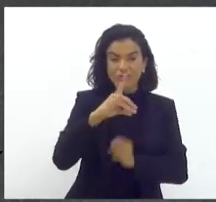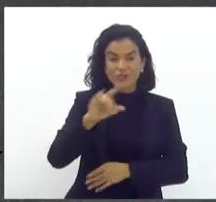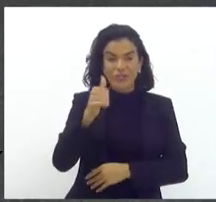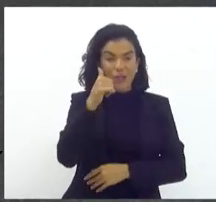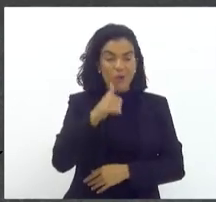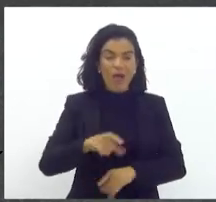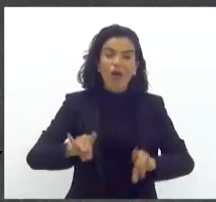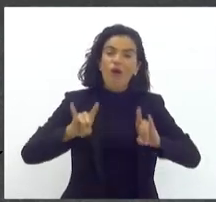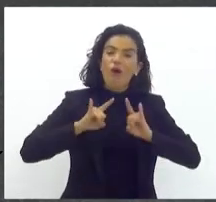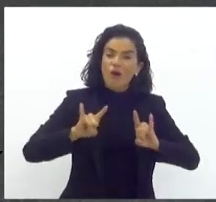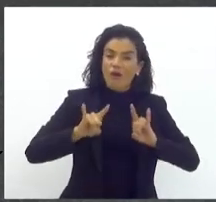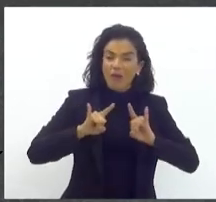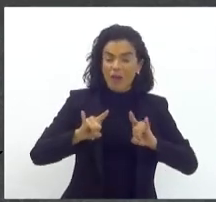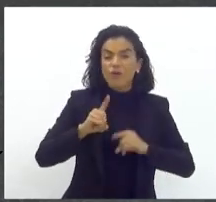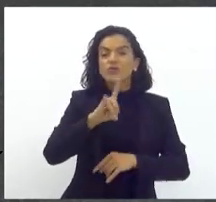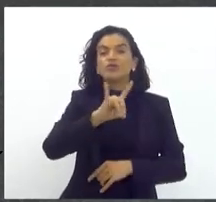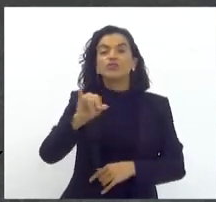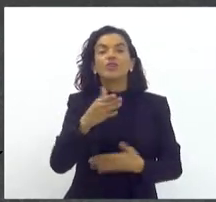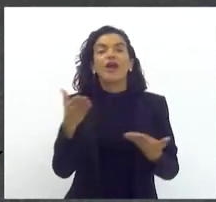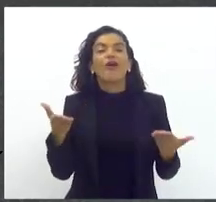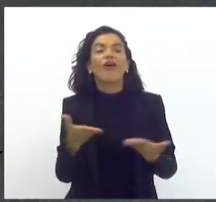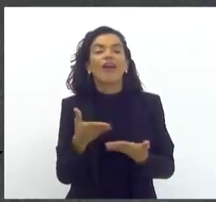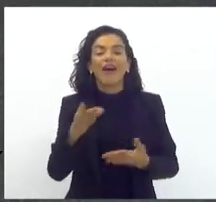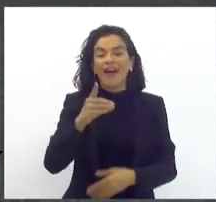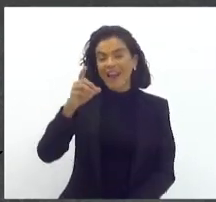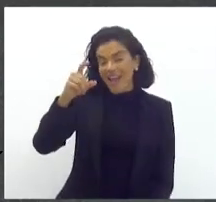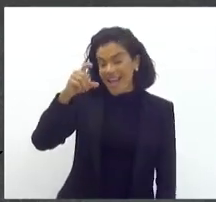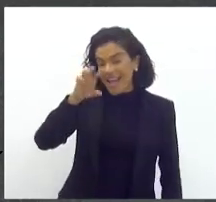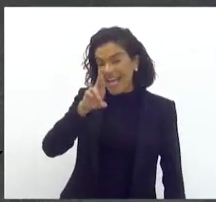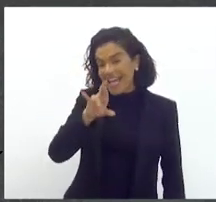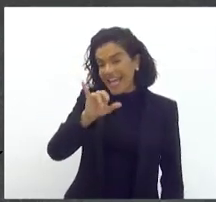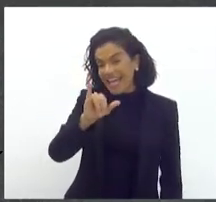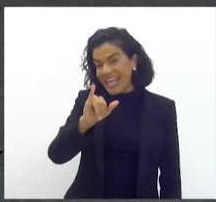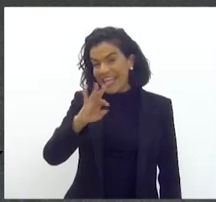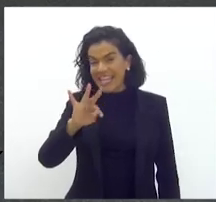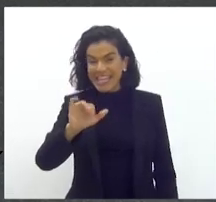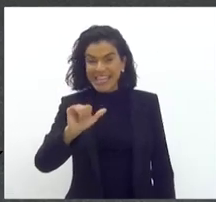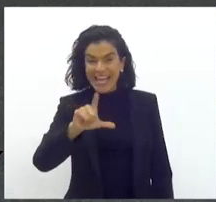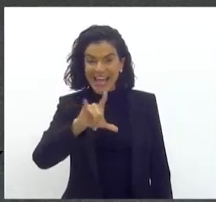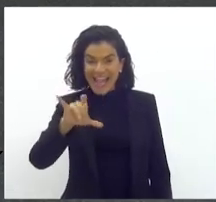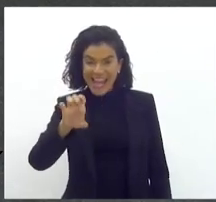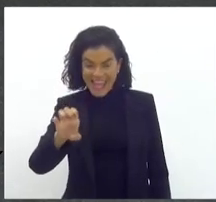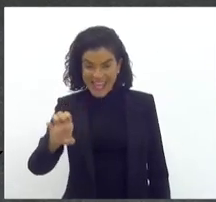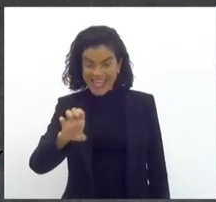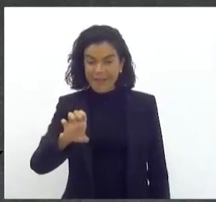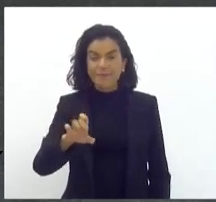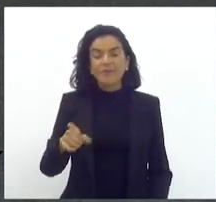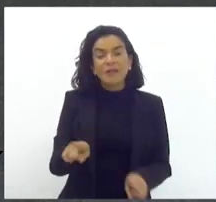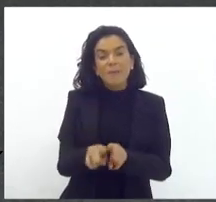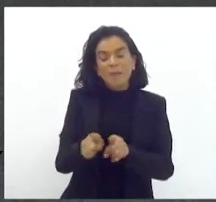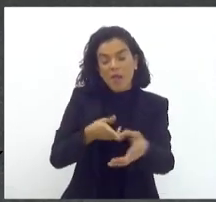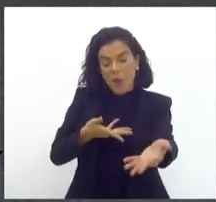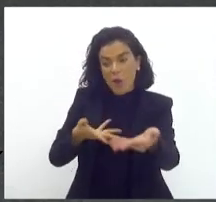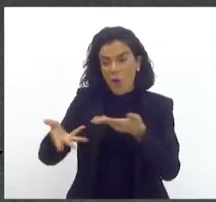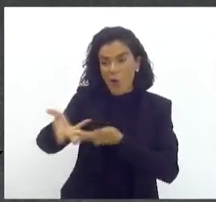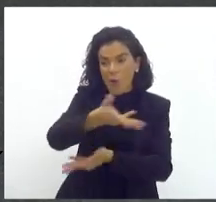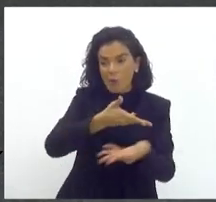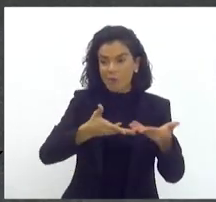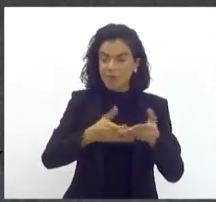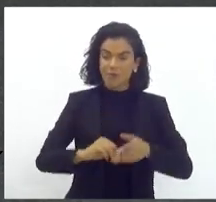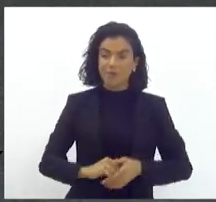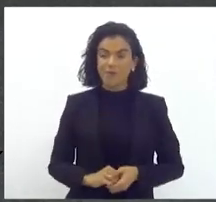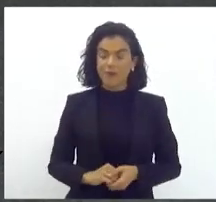o dia vai se chamar agora Rita Lee por último queria também dividir com os colegas